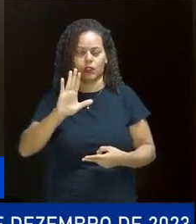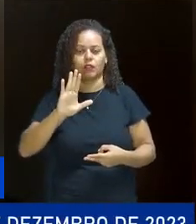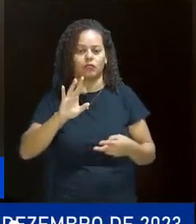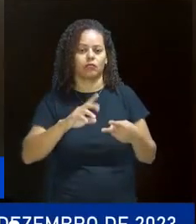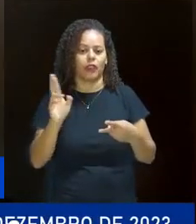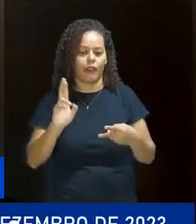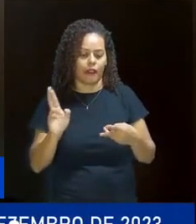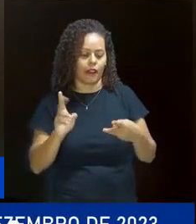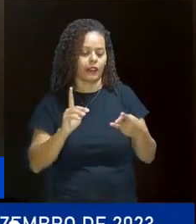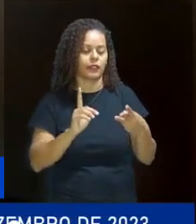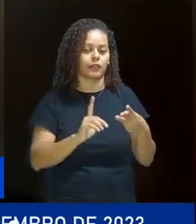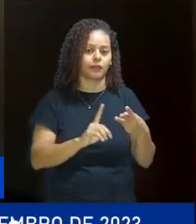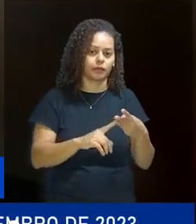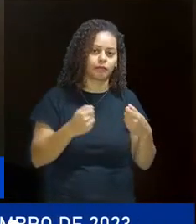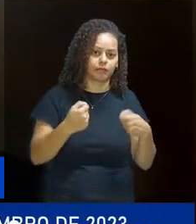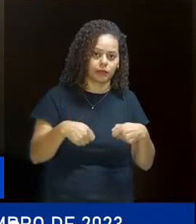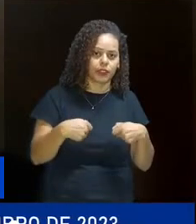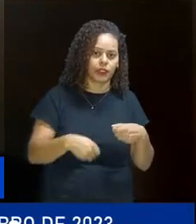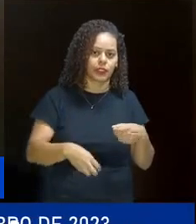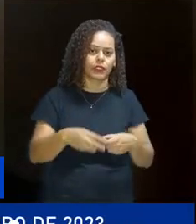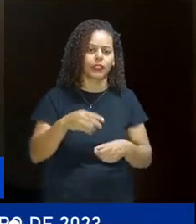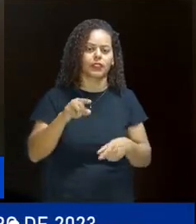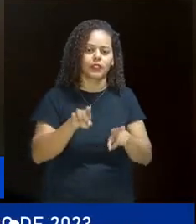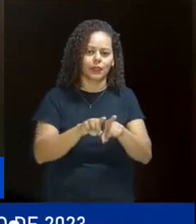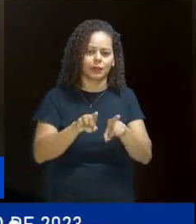R$ 2.924,66 e de